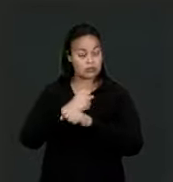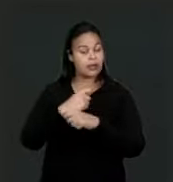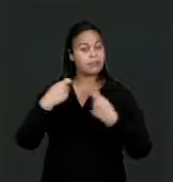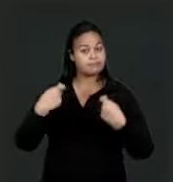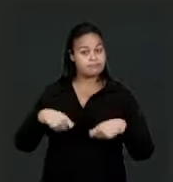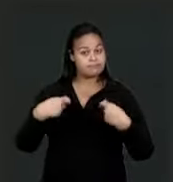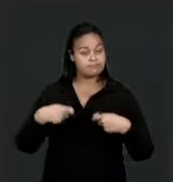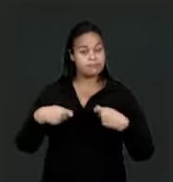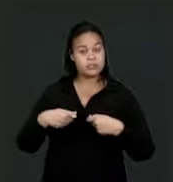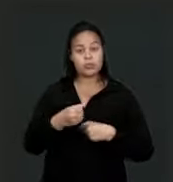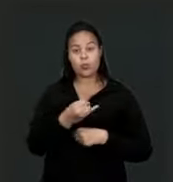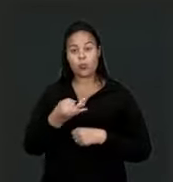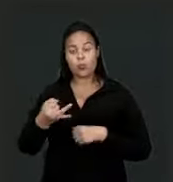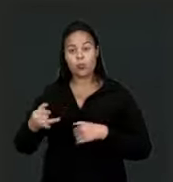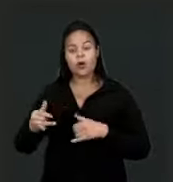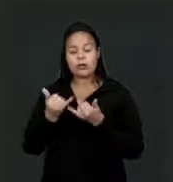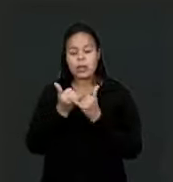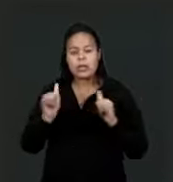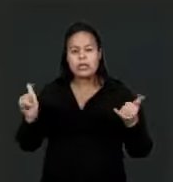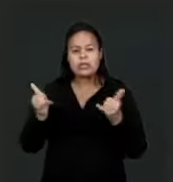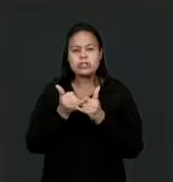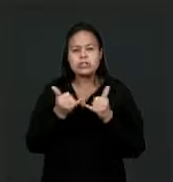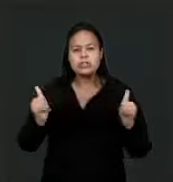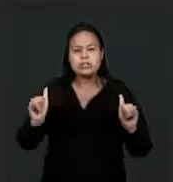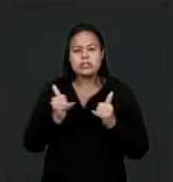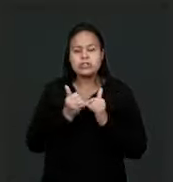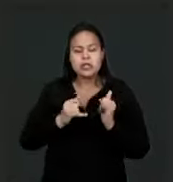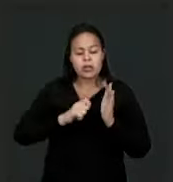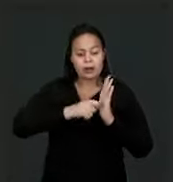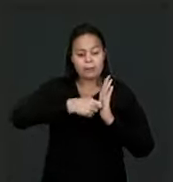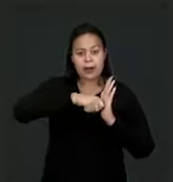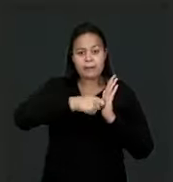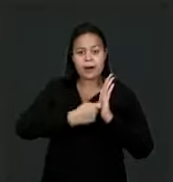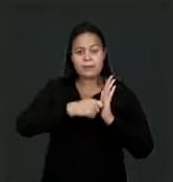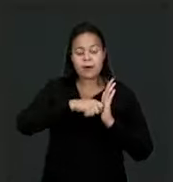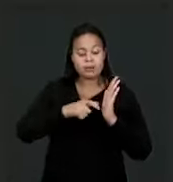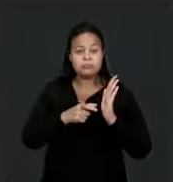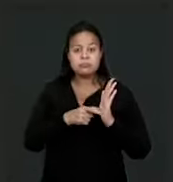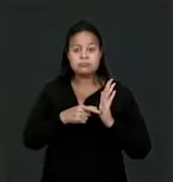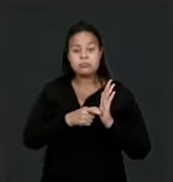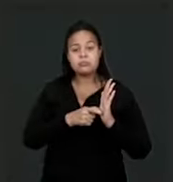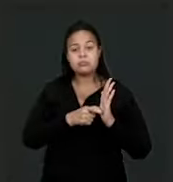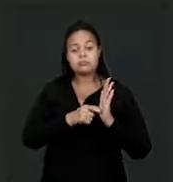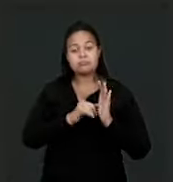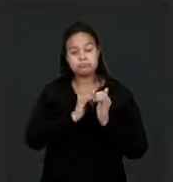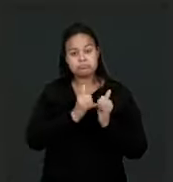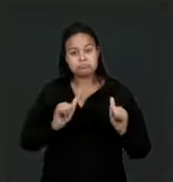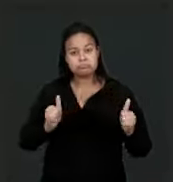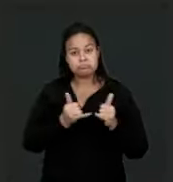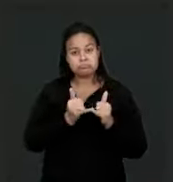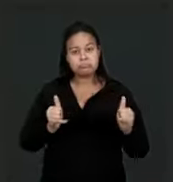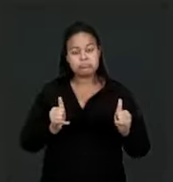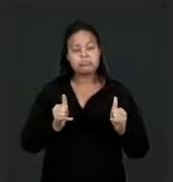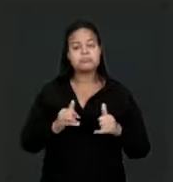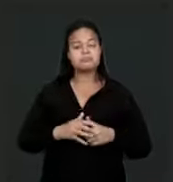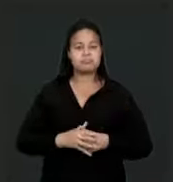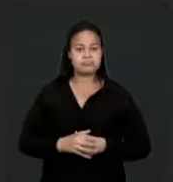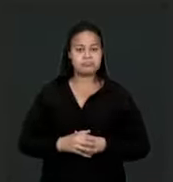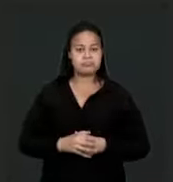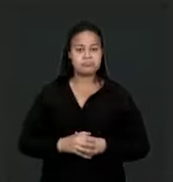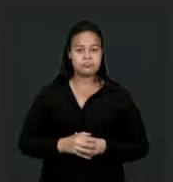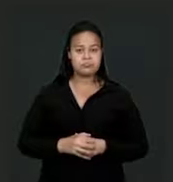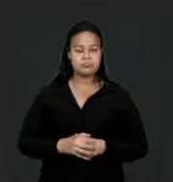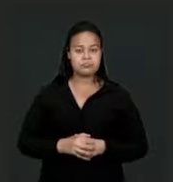elétrica consumida pelo resistor ou qualquer outro dispositivo elétrico colocado no seu lugar.